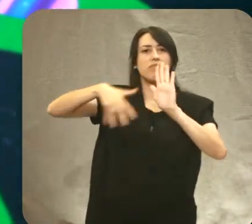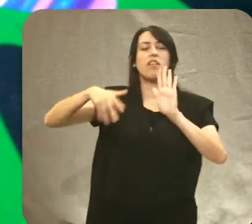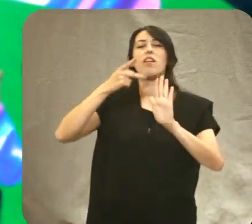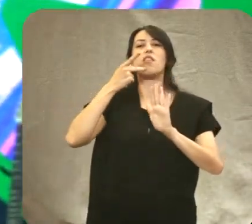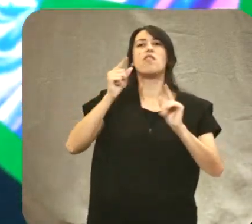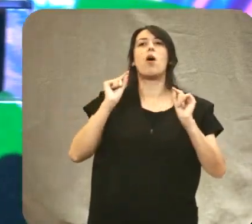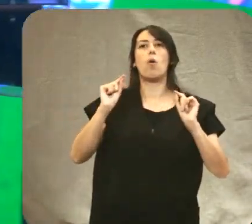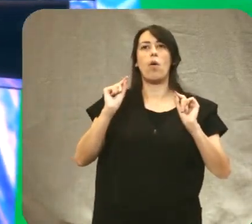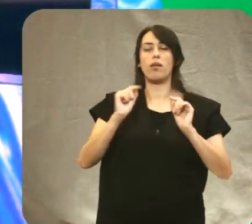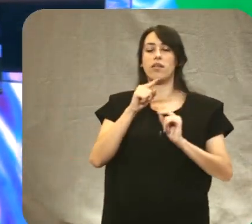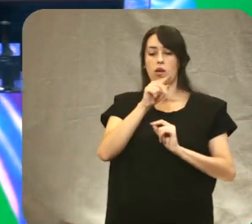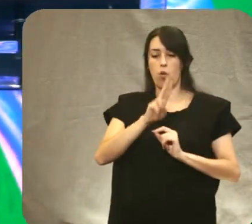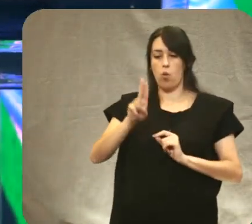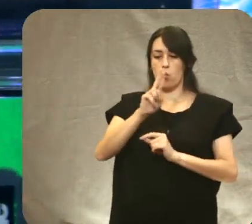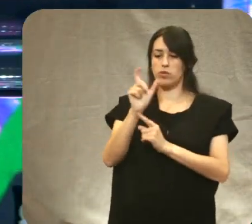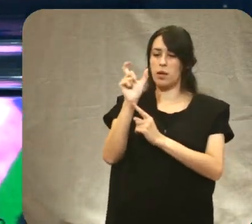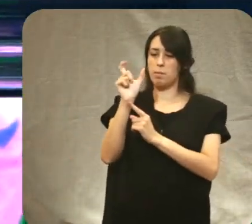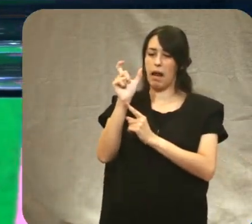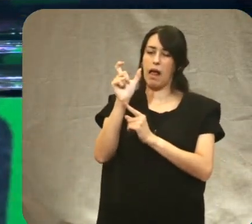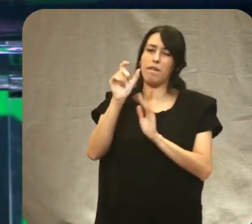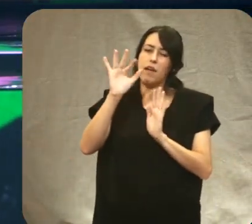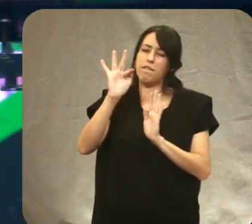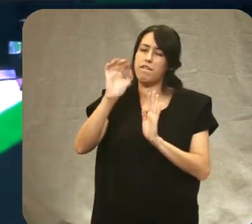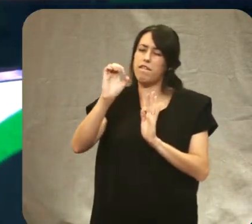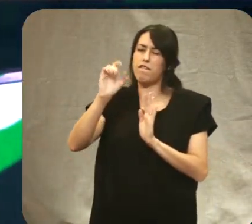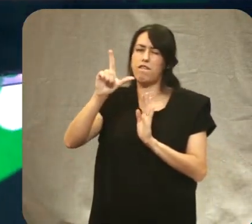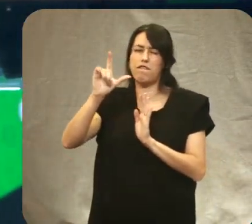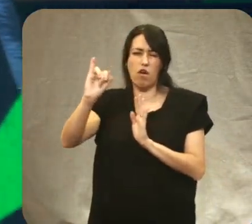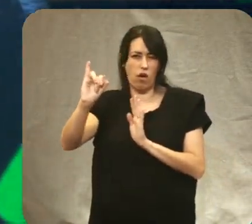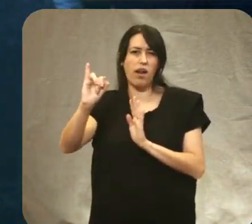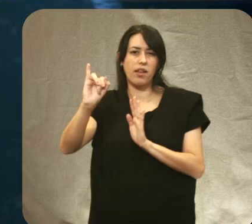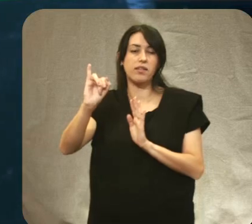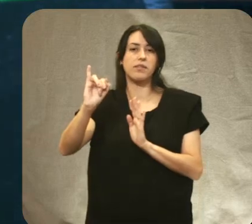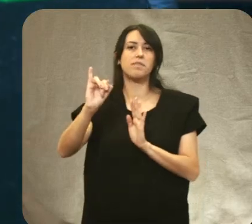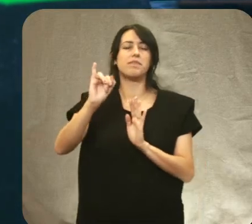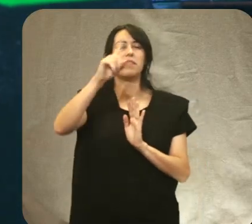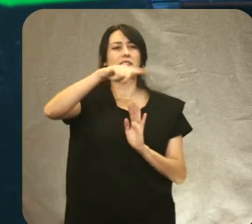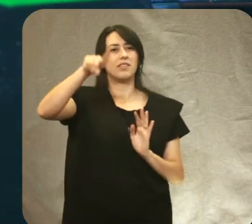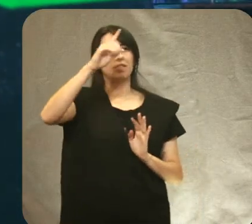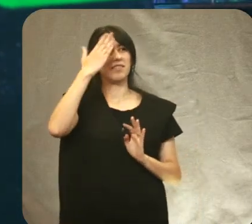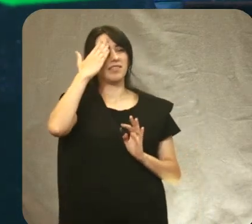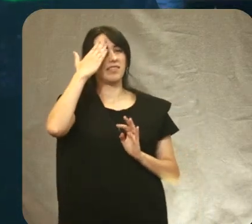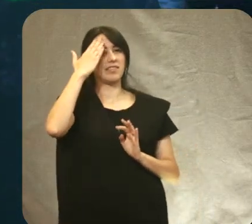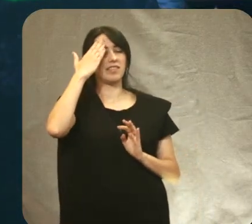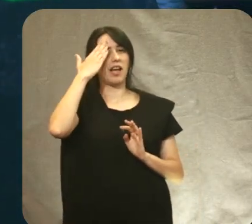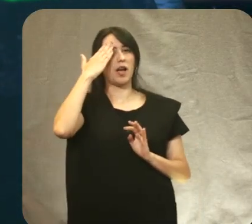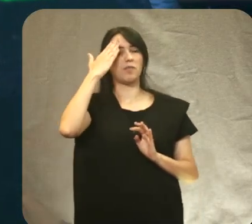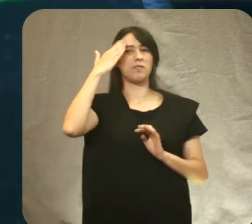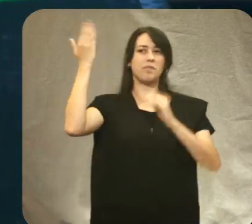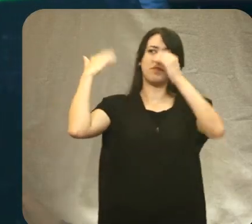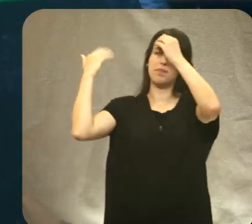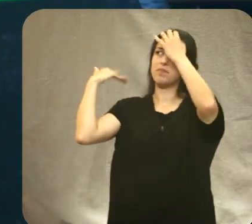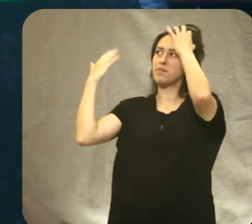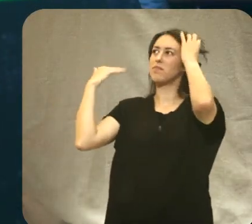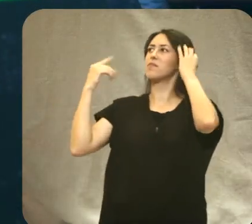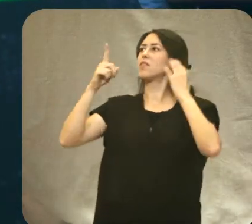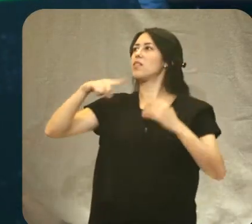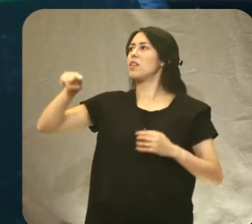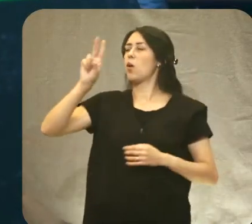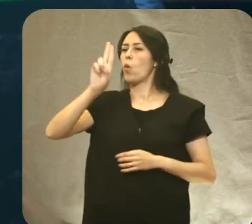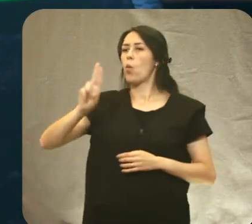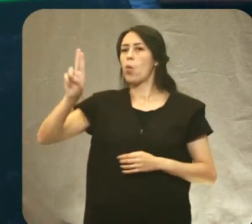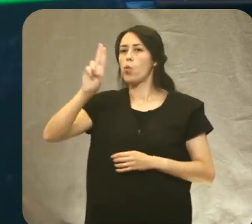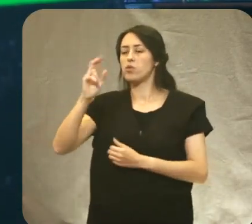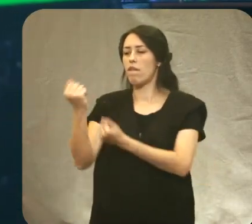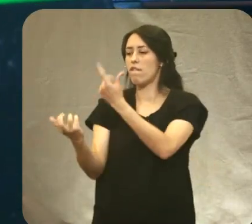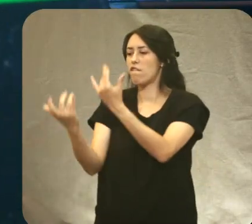Ele usa a palavra fole. Sabe aquela ferramenta que eles usavam? É tipo uma sanfona assim para atiçar o fogo